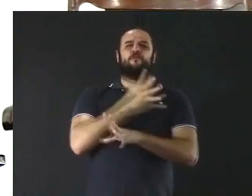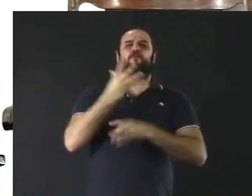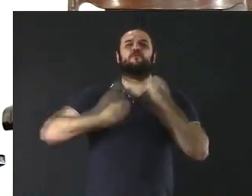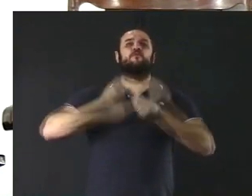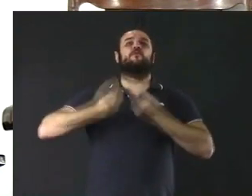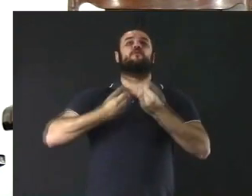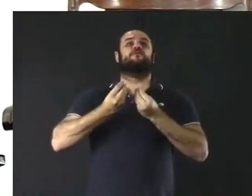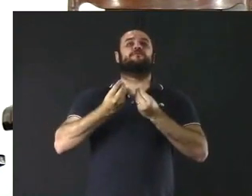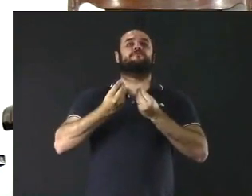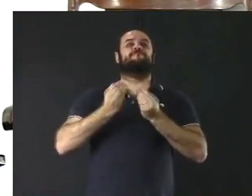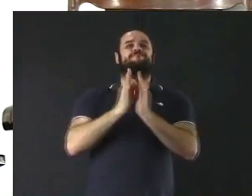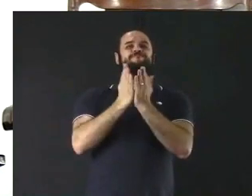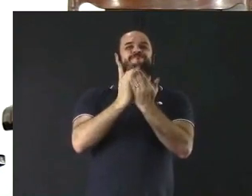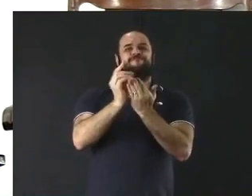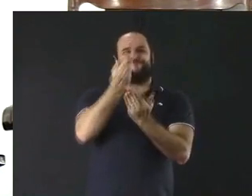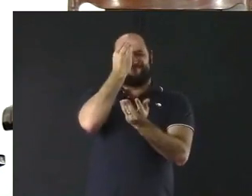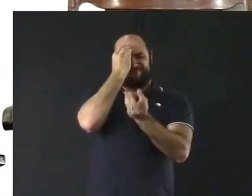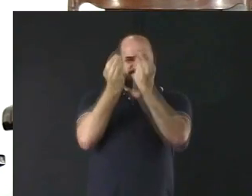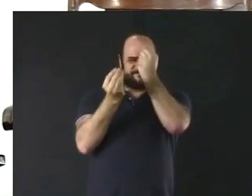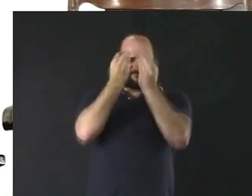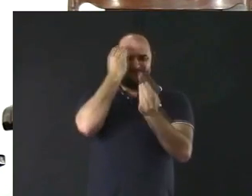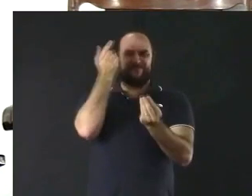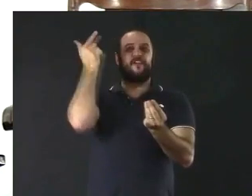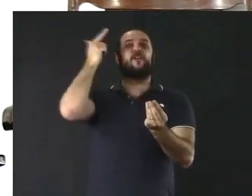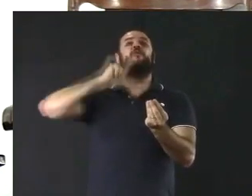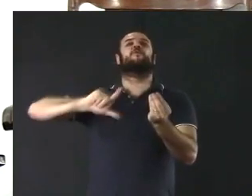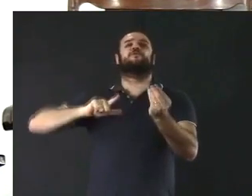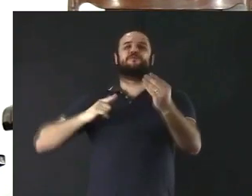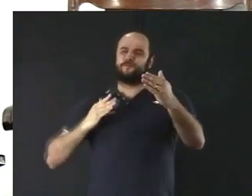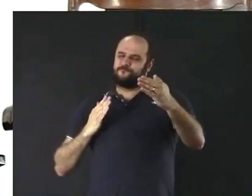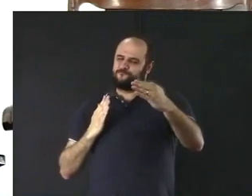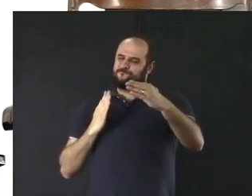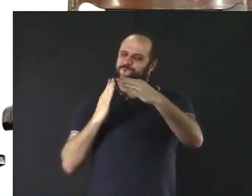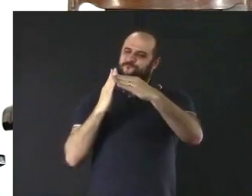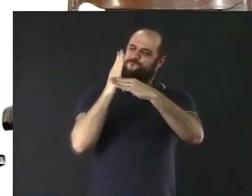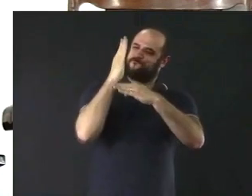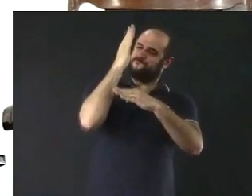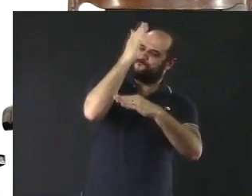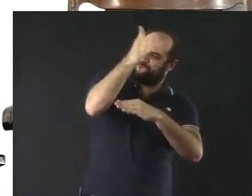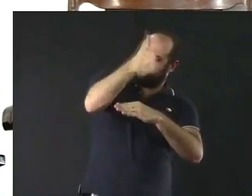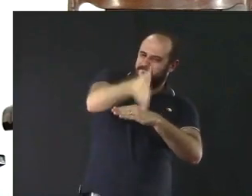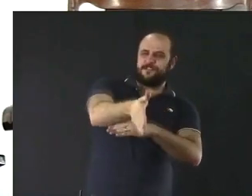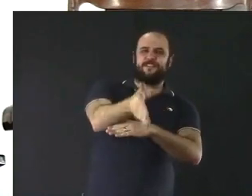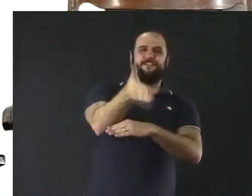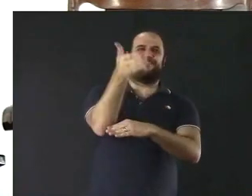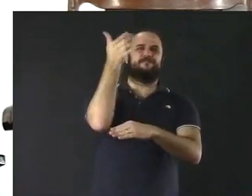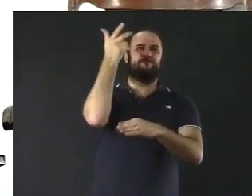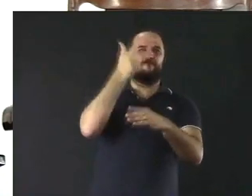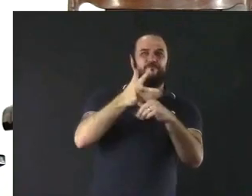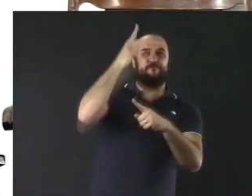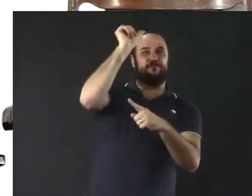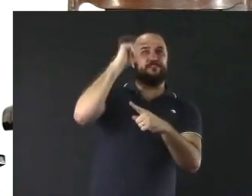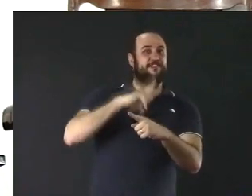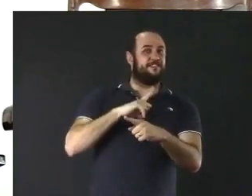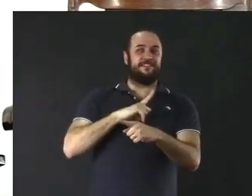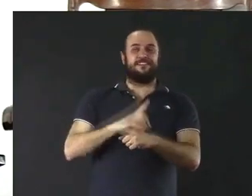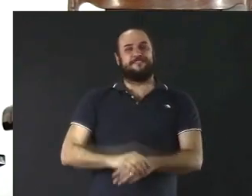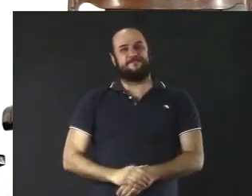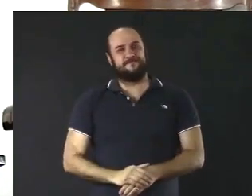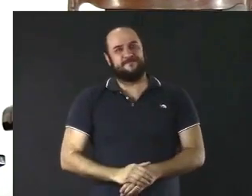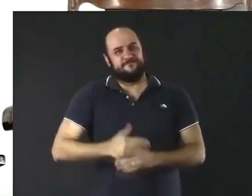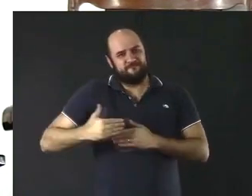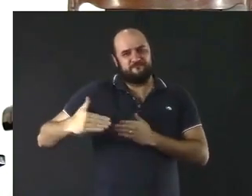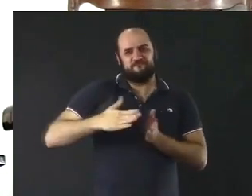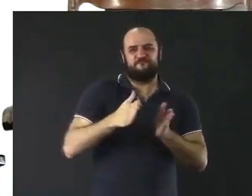para conseguirmos ultrapassar, transpor os obstáculos que encontraremos